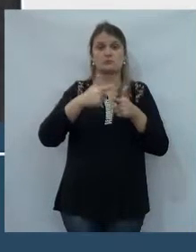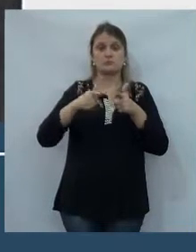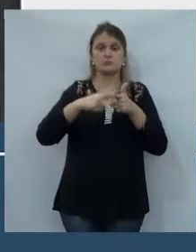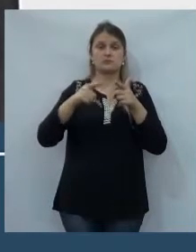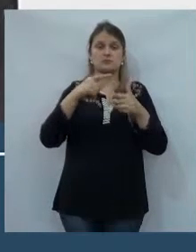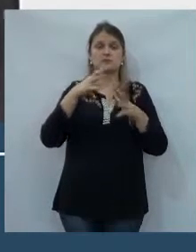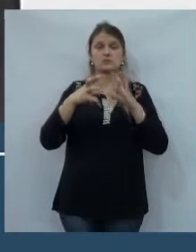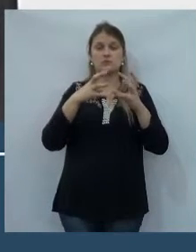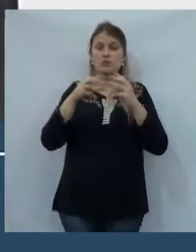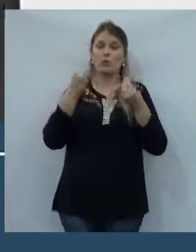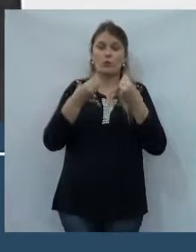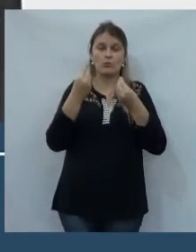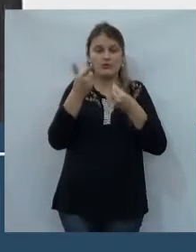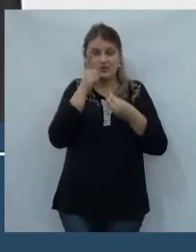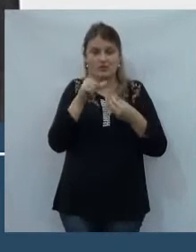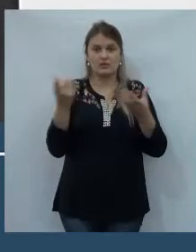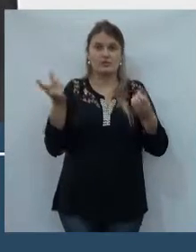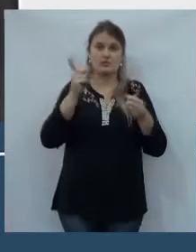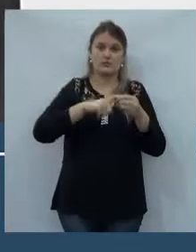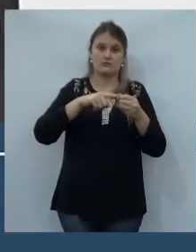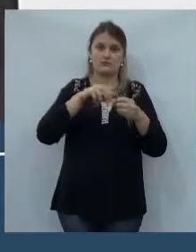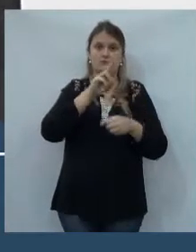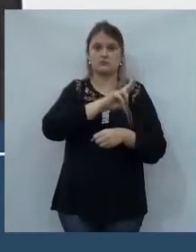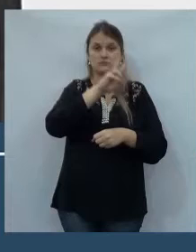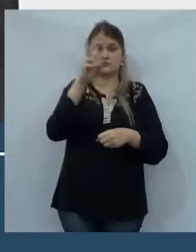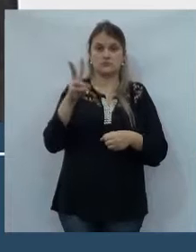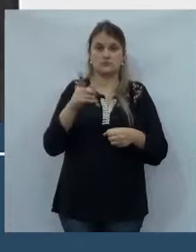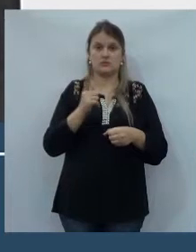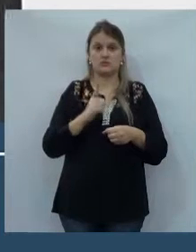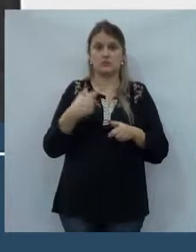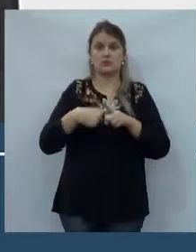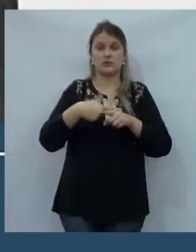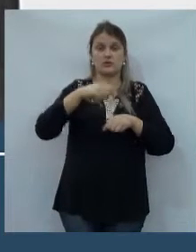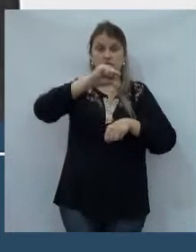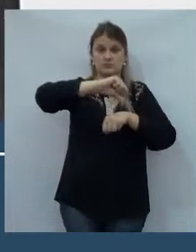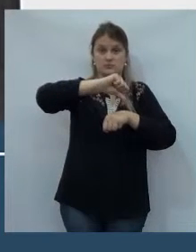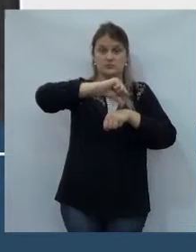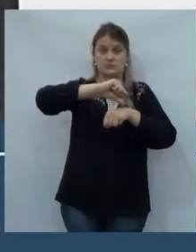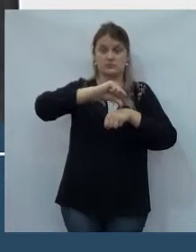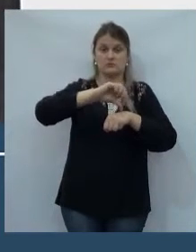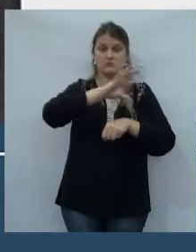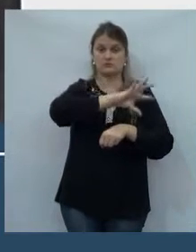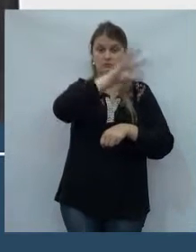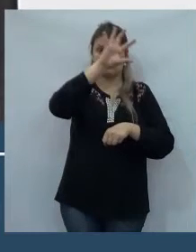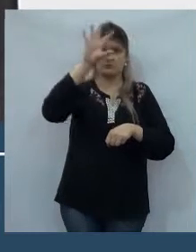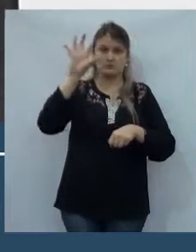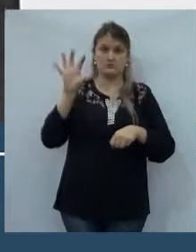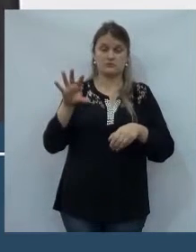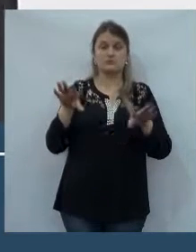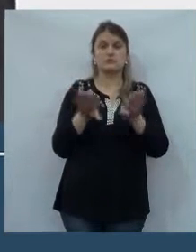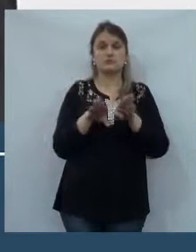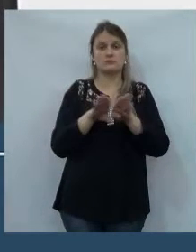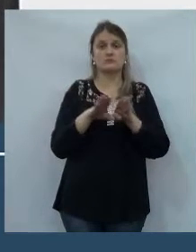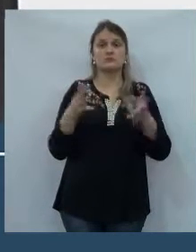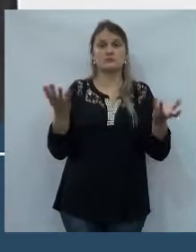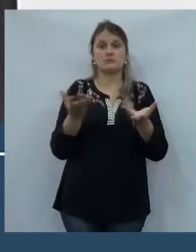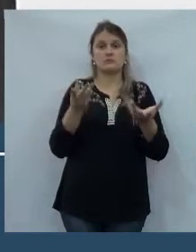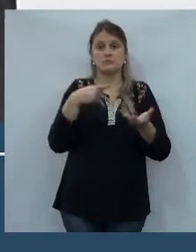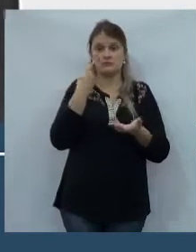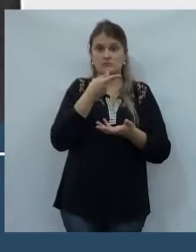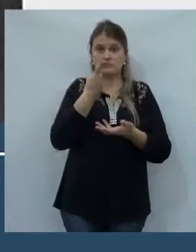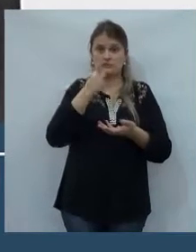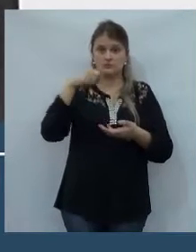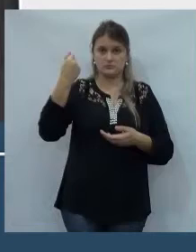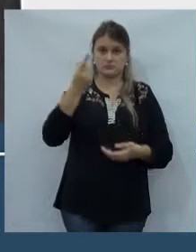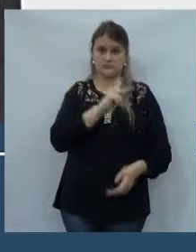reaver uma estrutura que a União Vitória merece por ser polo da região. Outro assunto que eu gostaria de falar, senhor presidente,